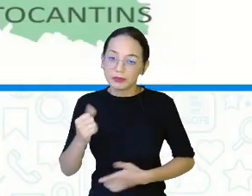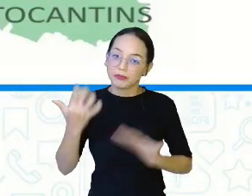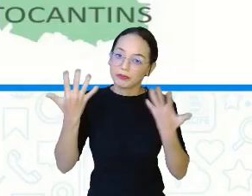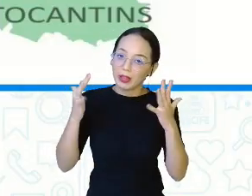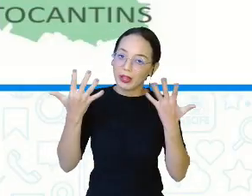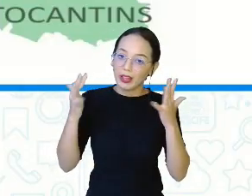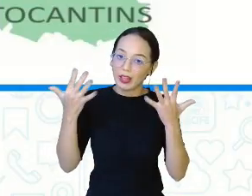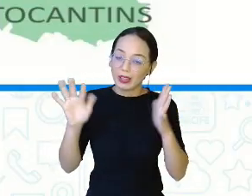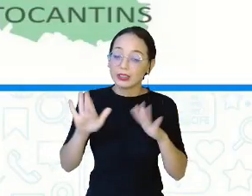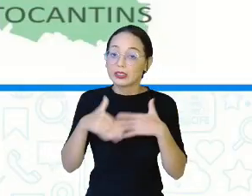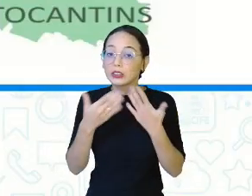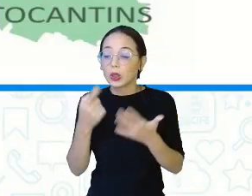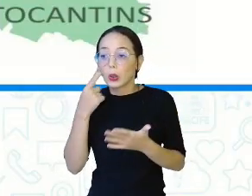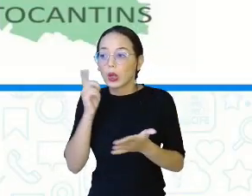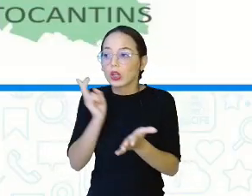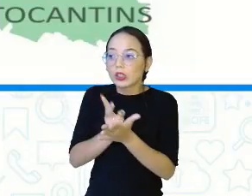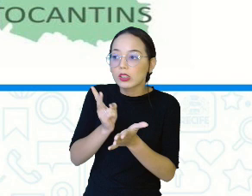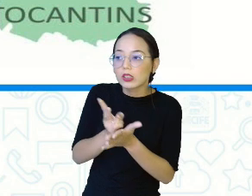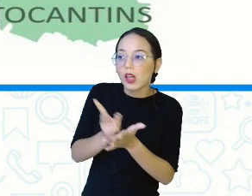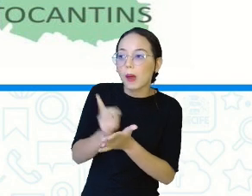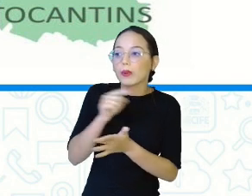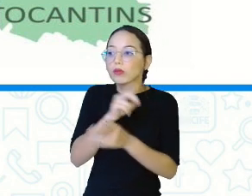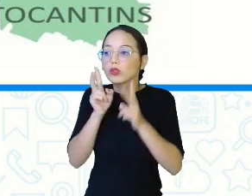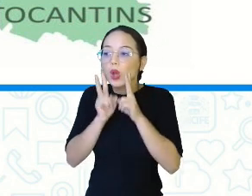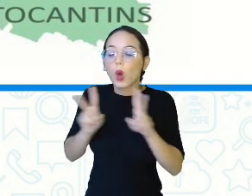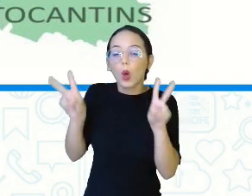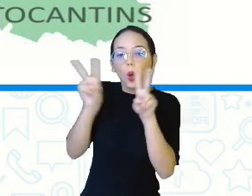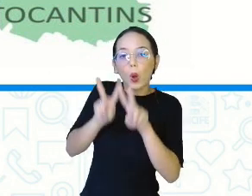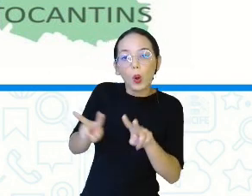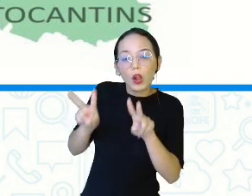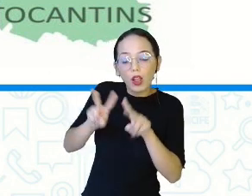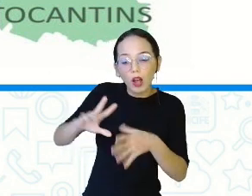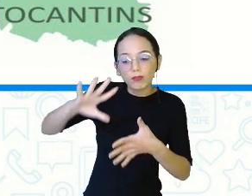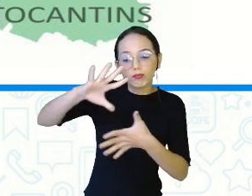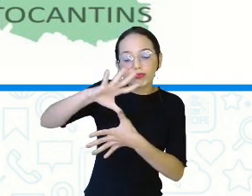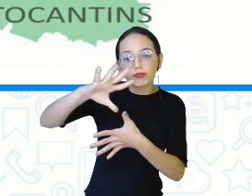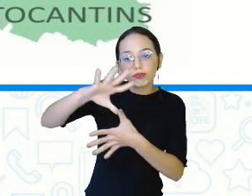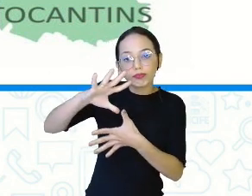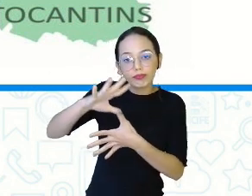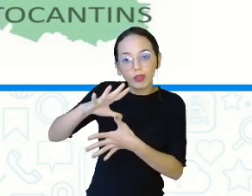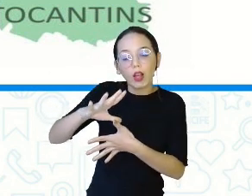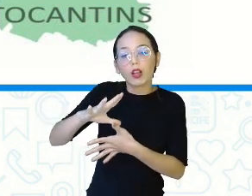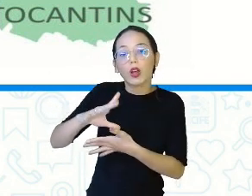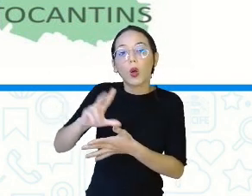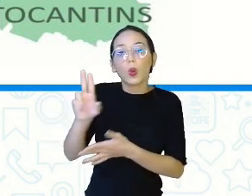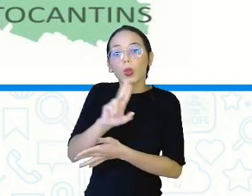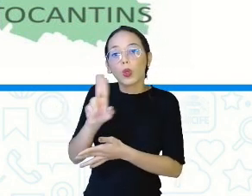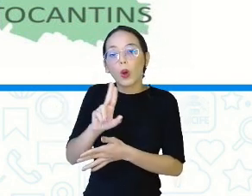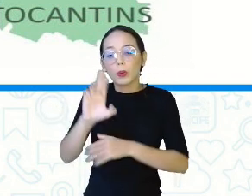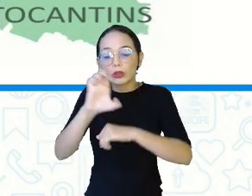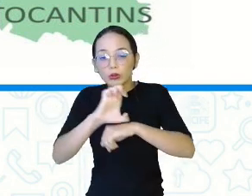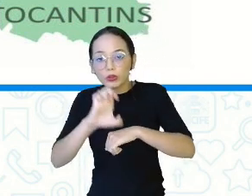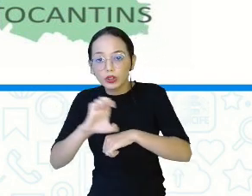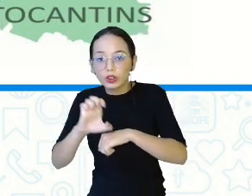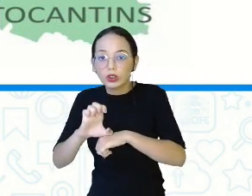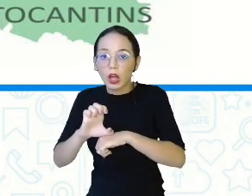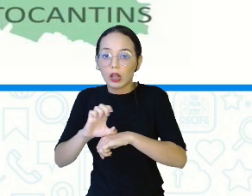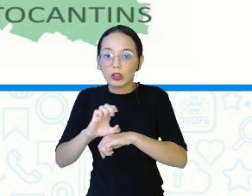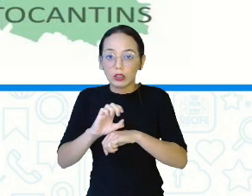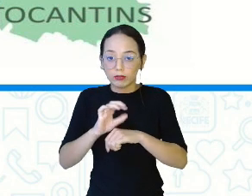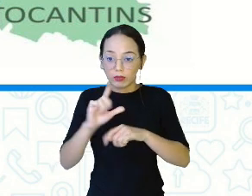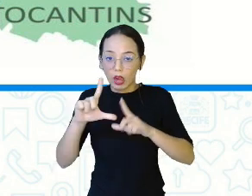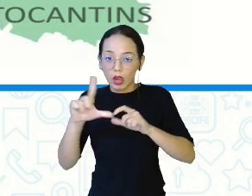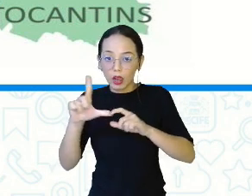Então, sempre que você observar um mapa, geralmente o nome do estado está todo em